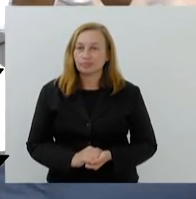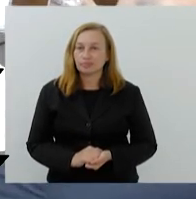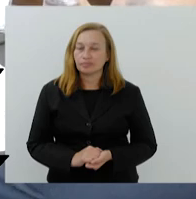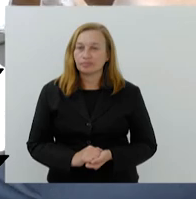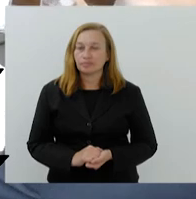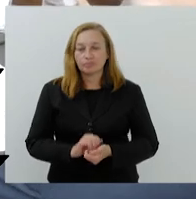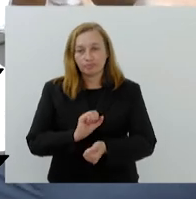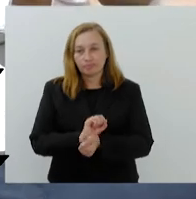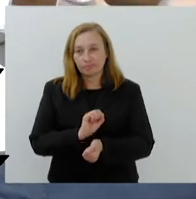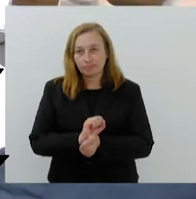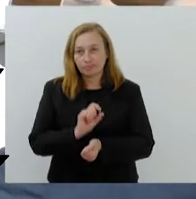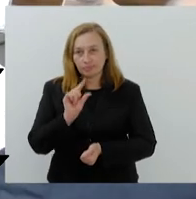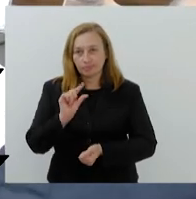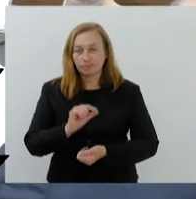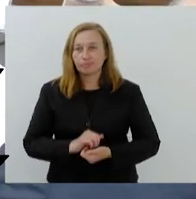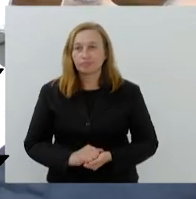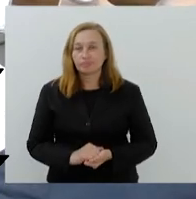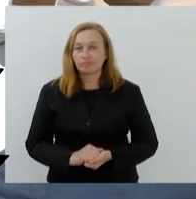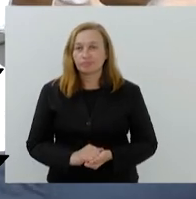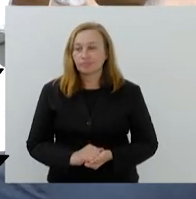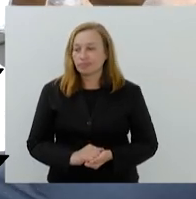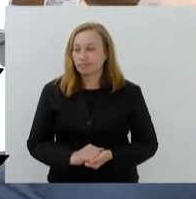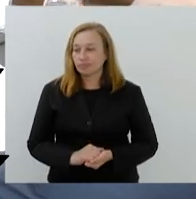Só um momento que...